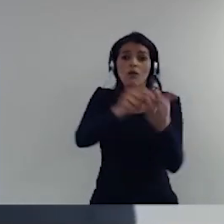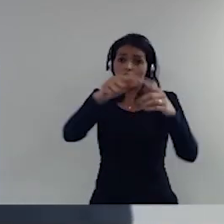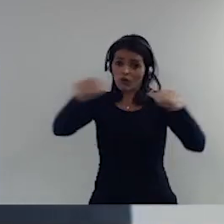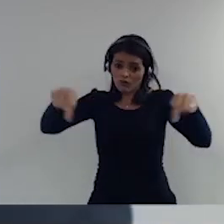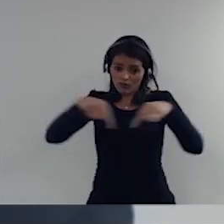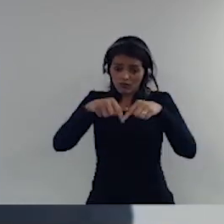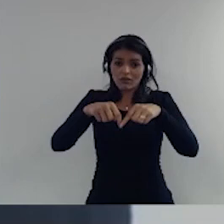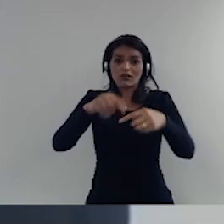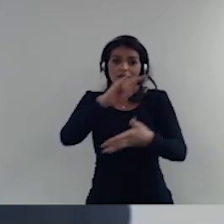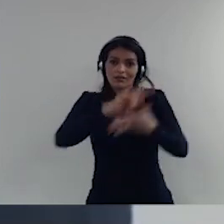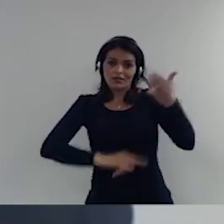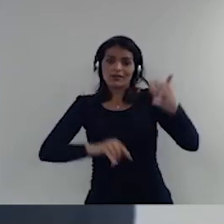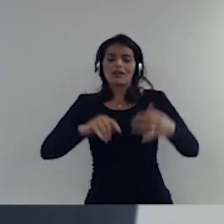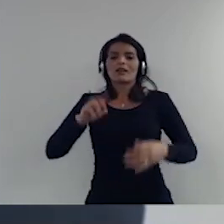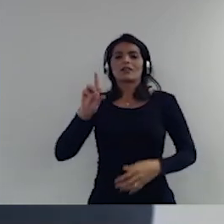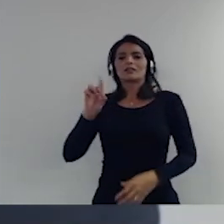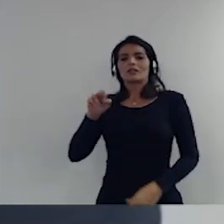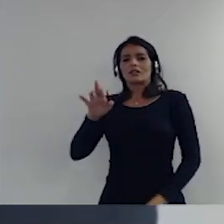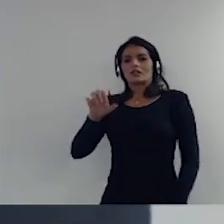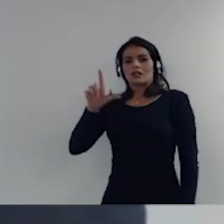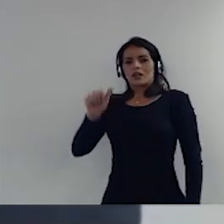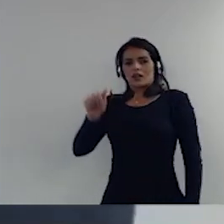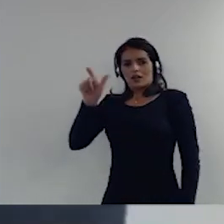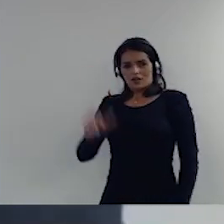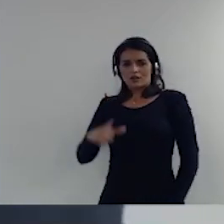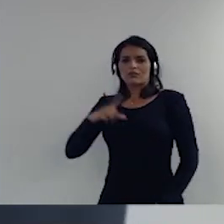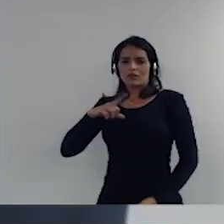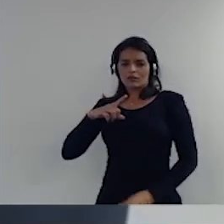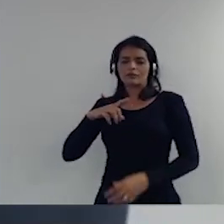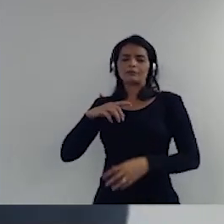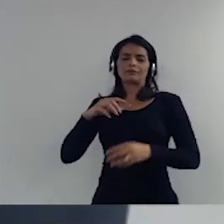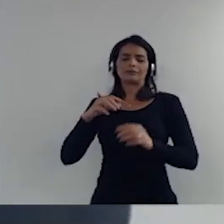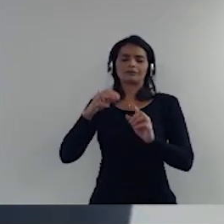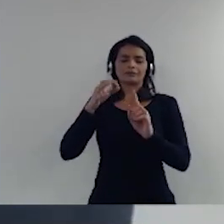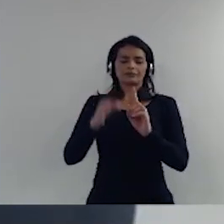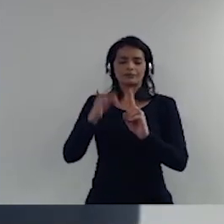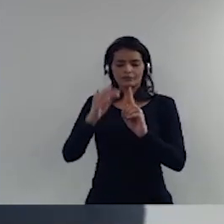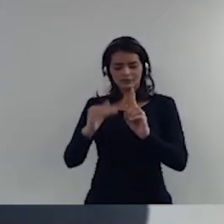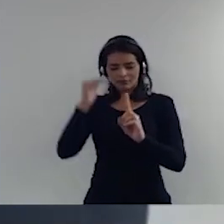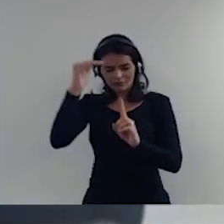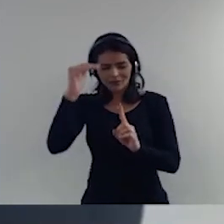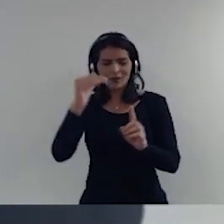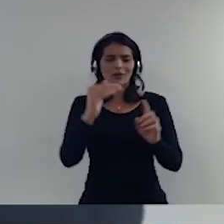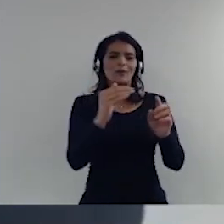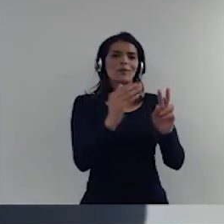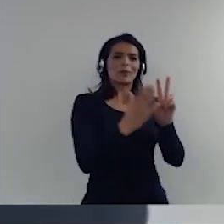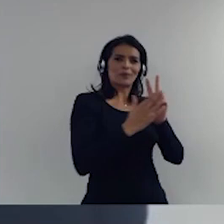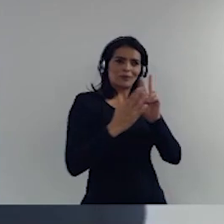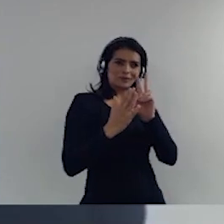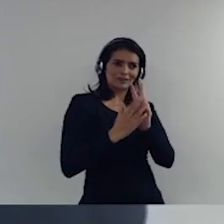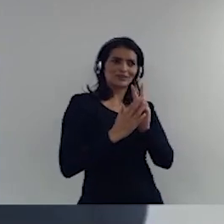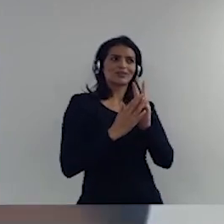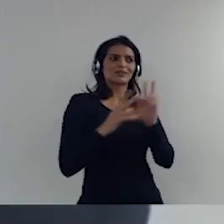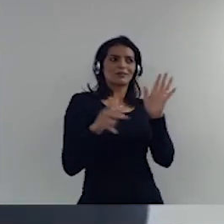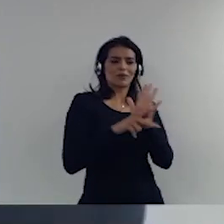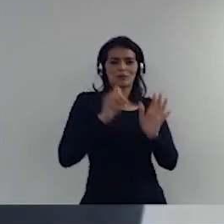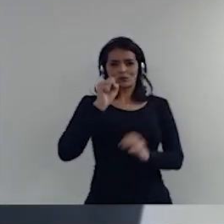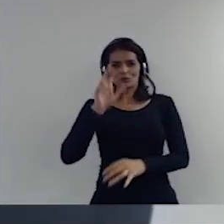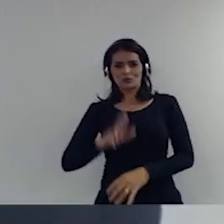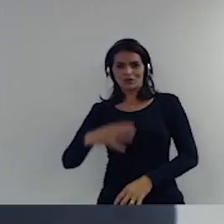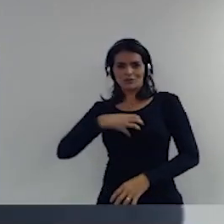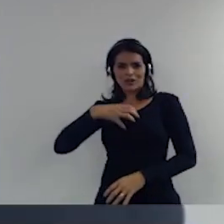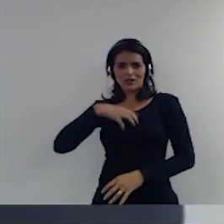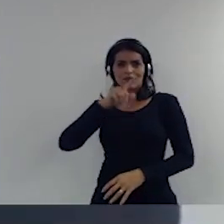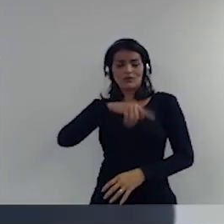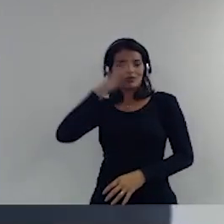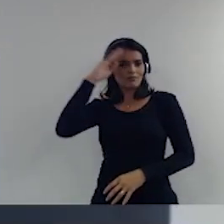da desembargadora Daniele Maranhão sobre o caso dos povos do sul da Bahia, que foi fundamental, porque os processos demoram anos. E